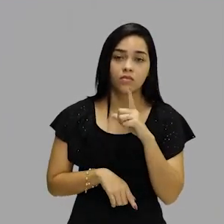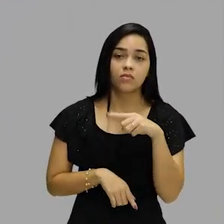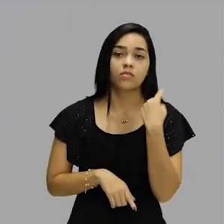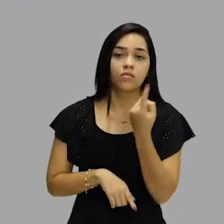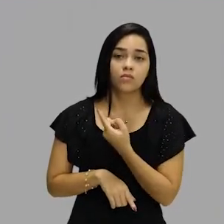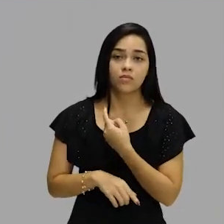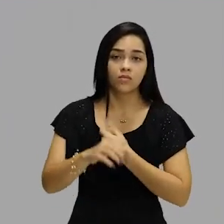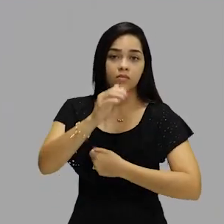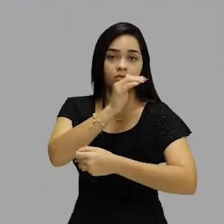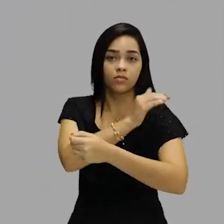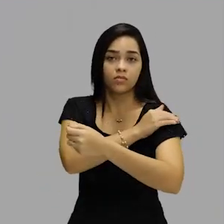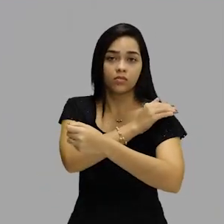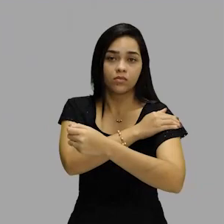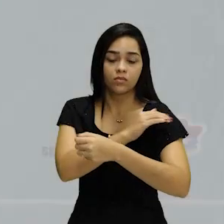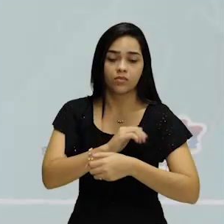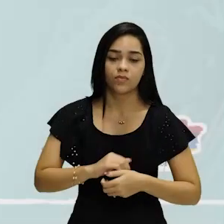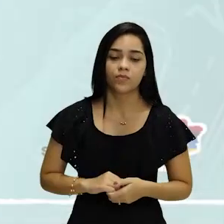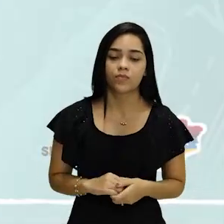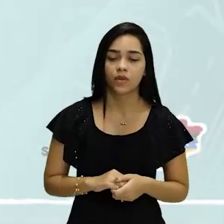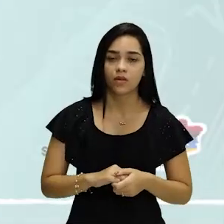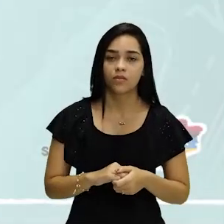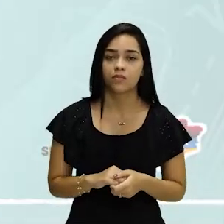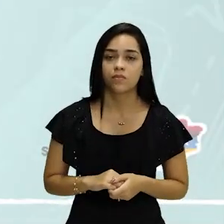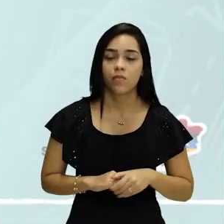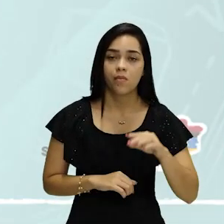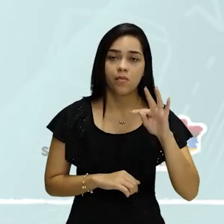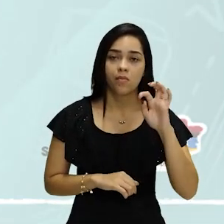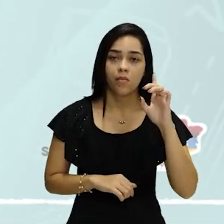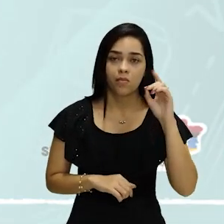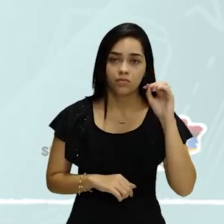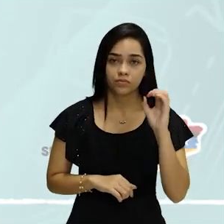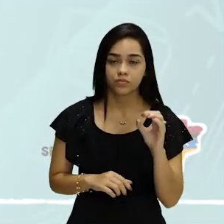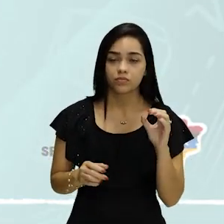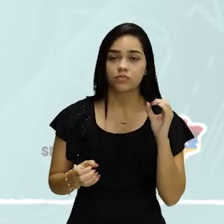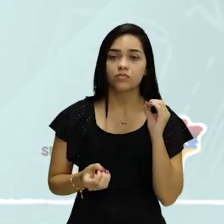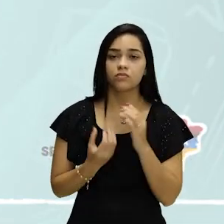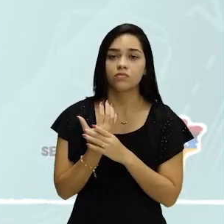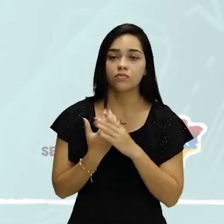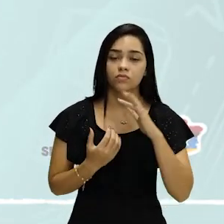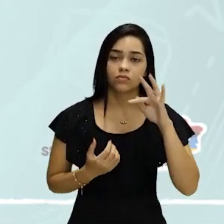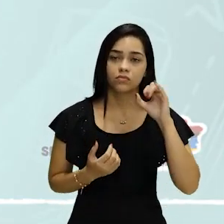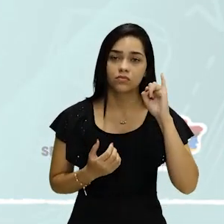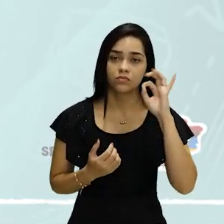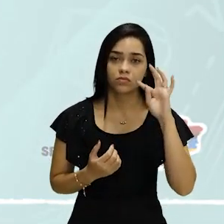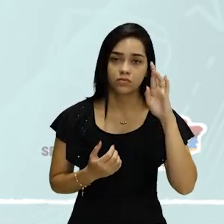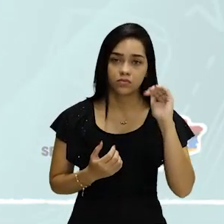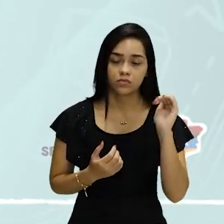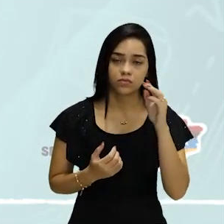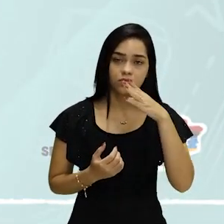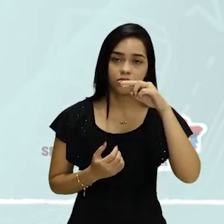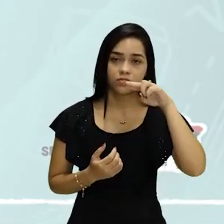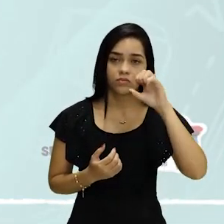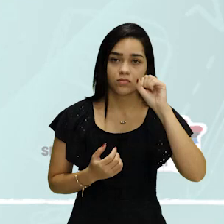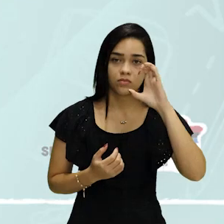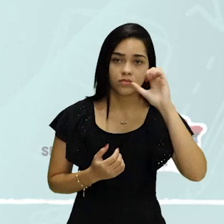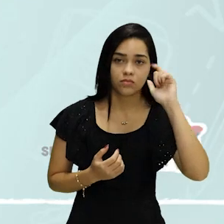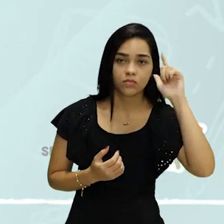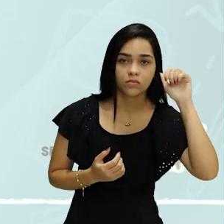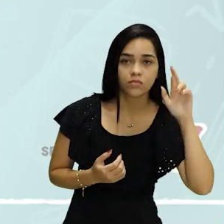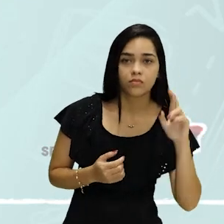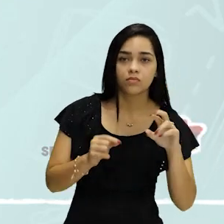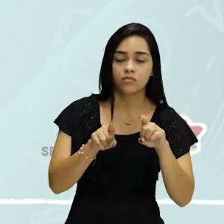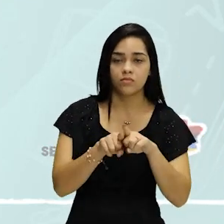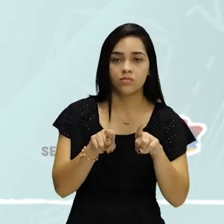nossos músculos, tá? Então, o tecido muscular é formado por fibras musculares. As fibras